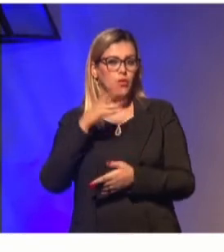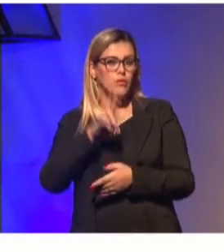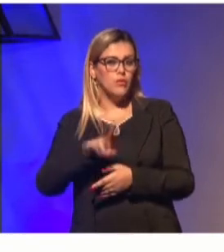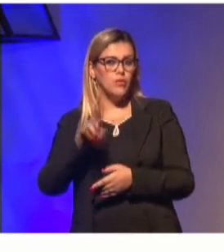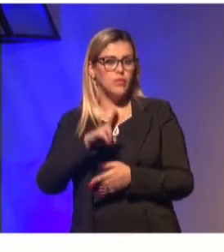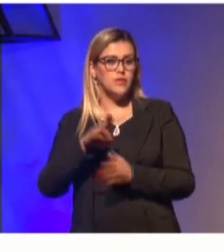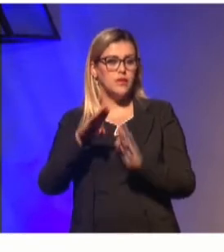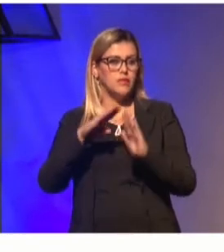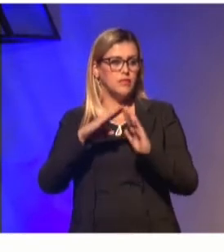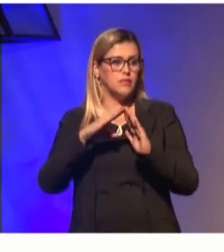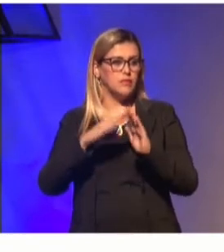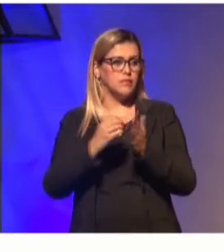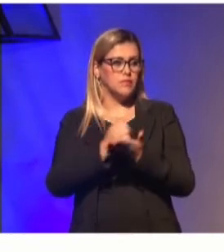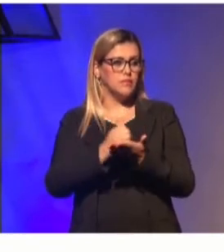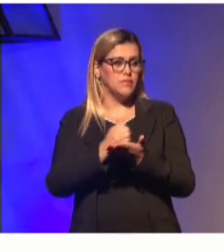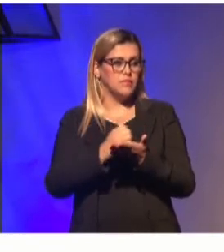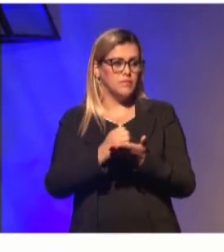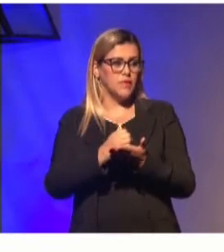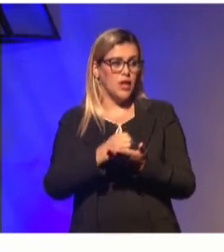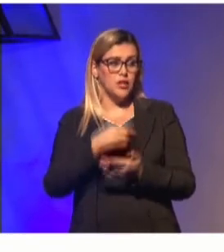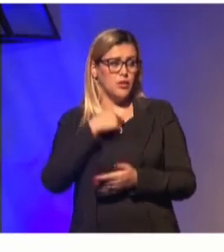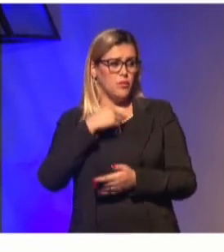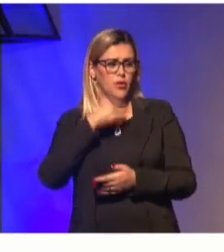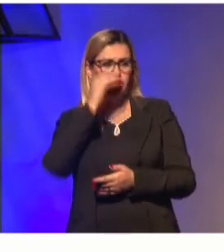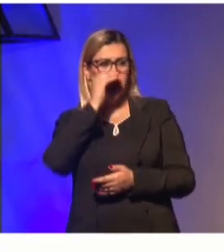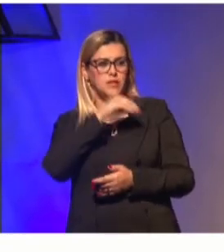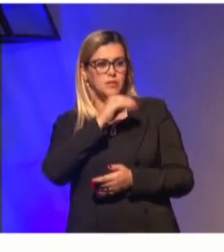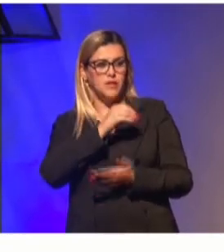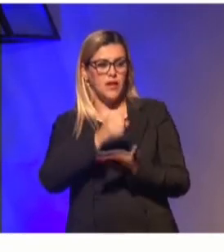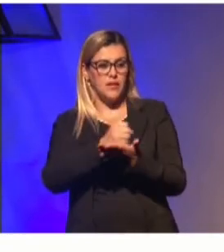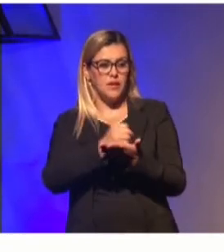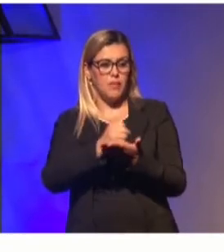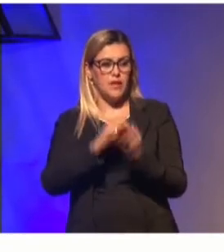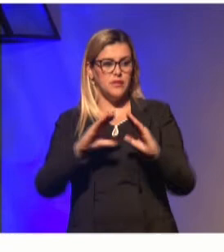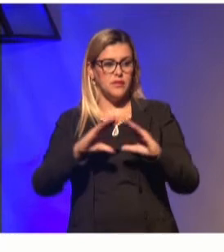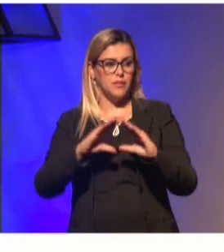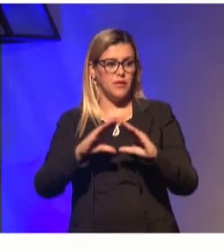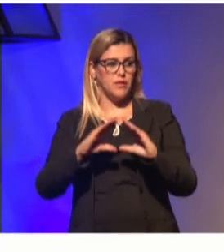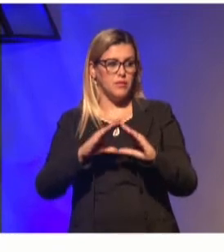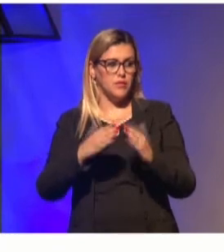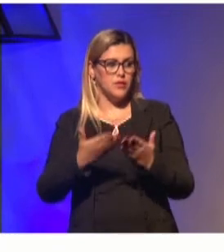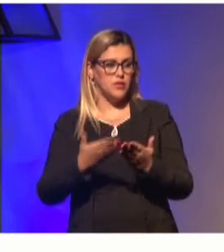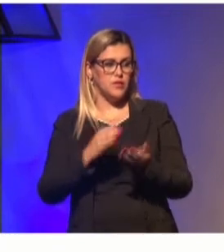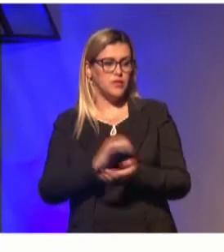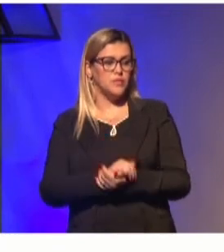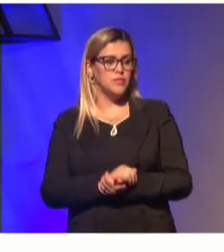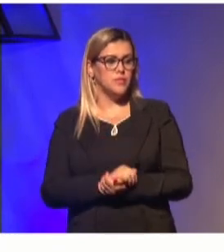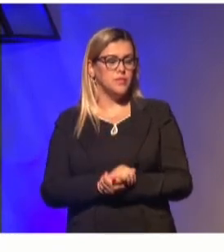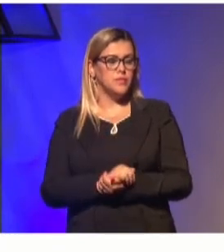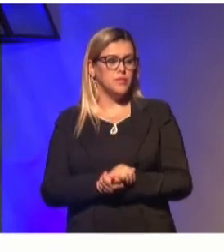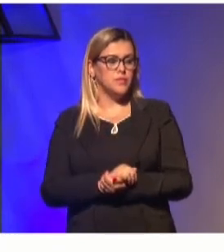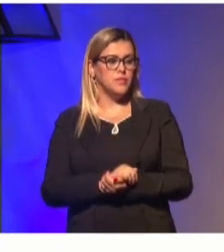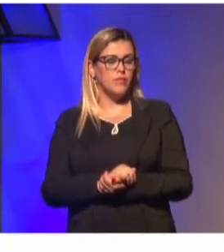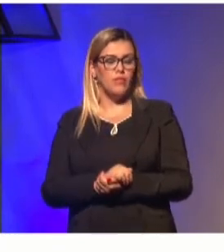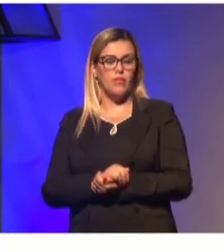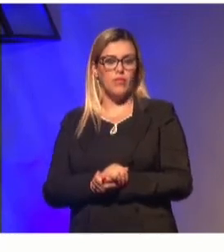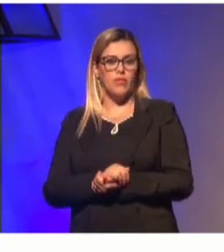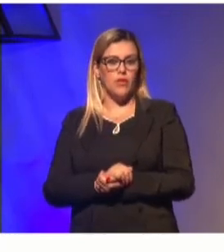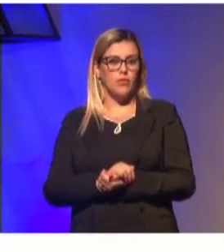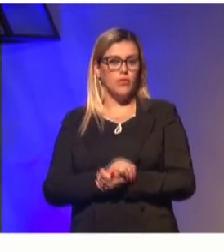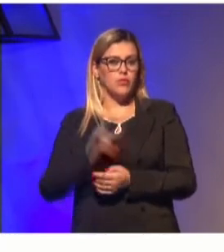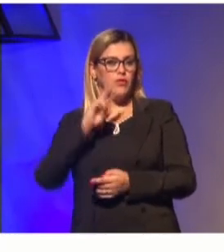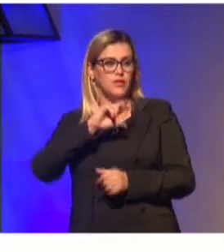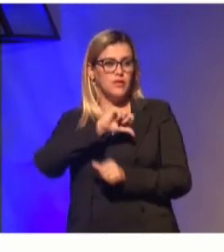no experimental. Então, a gente não pode negligenciar também a base da nossa pirâmide e também os estudos experimentais. Quando a gente olha para a